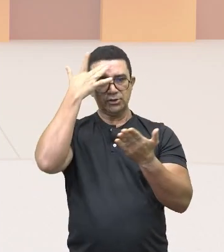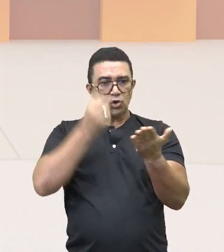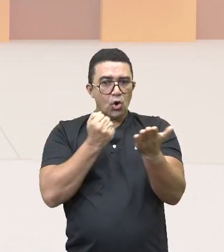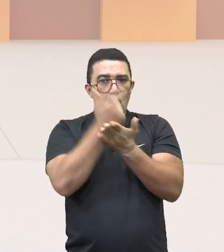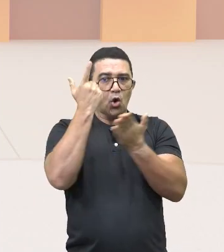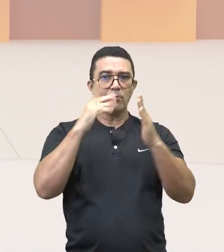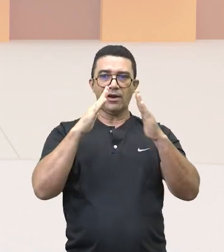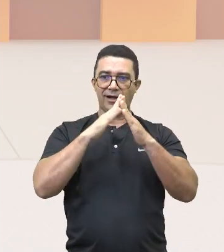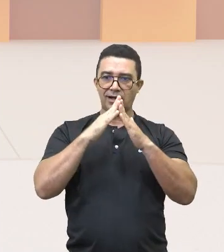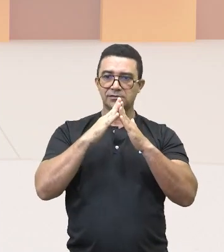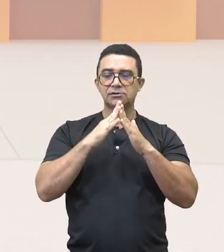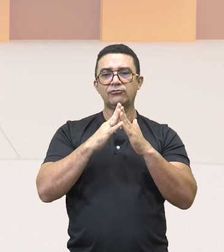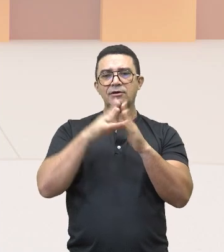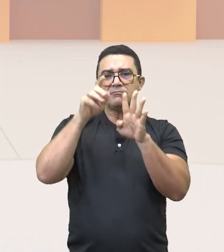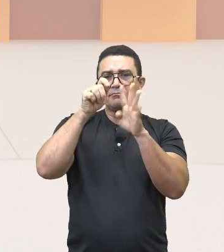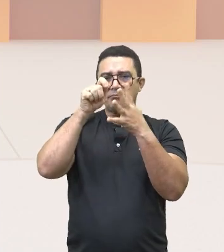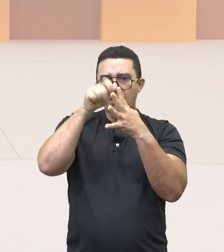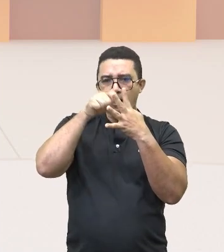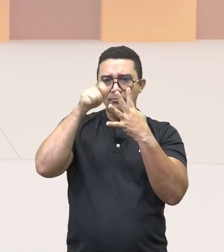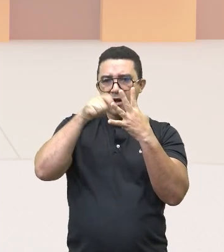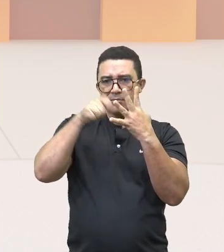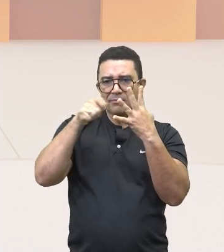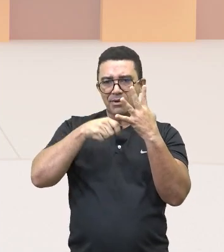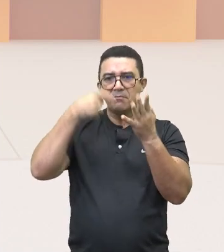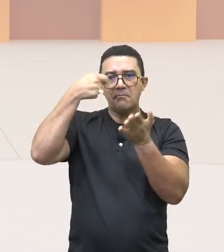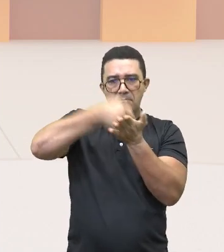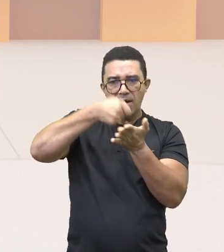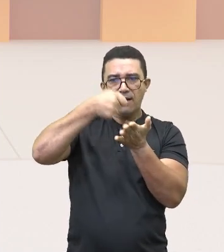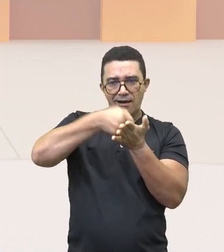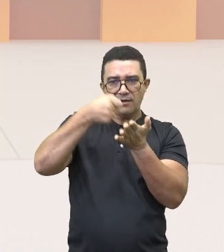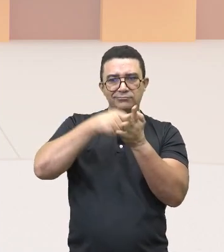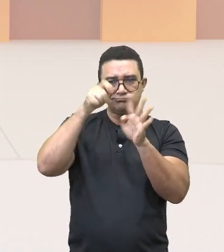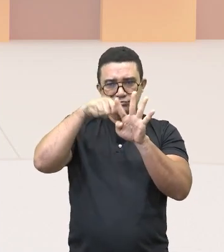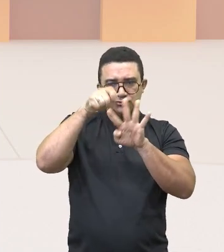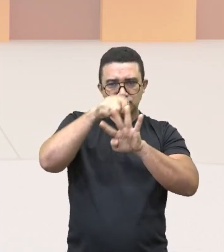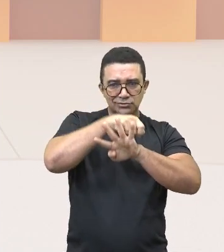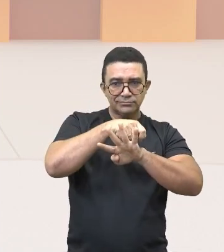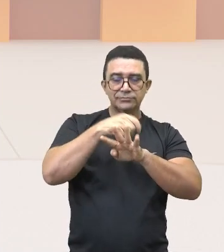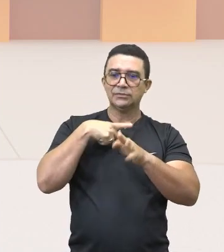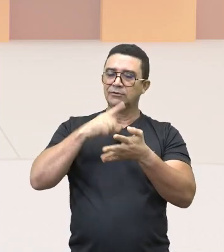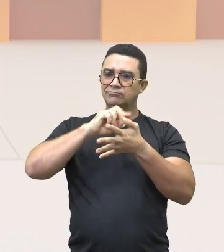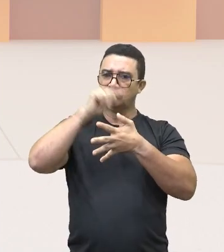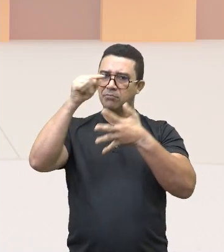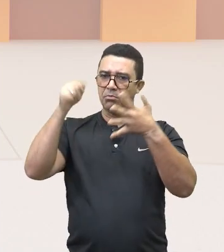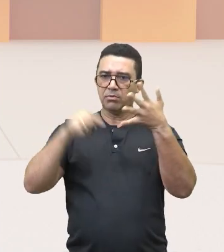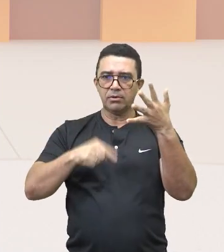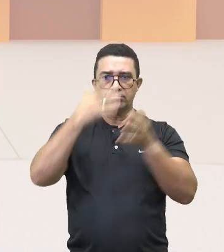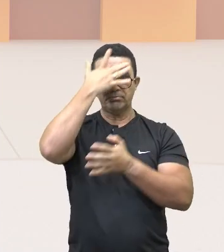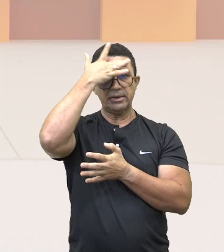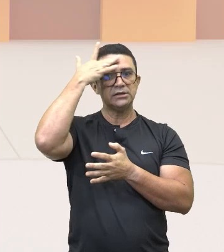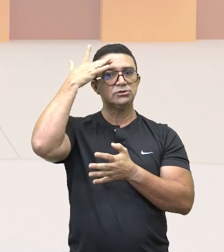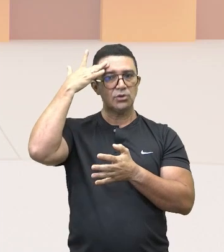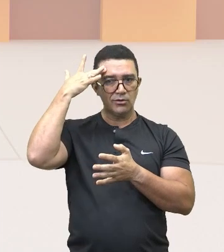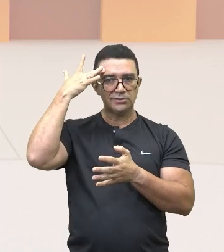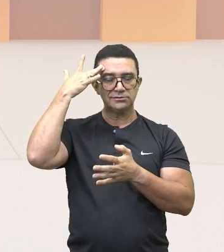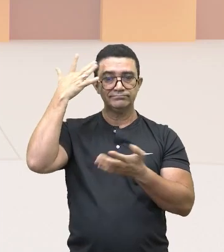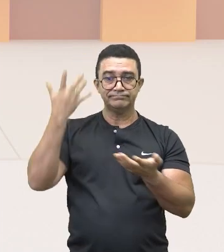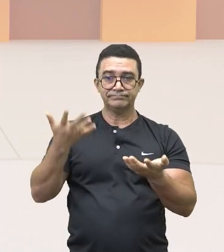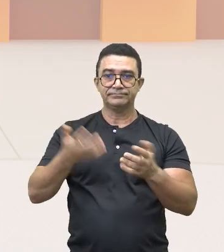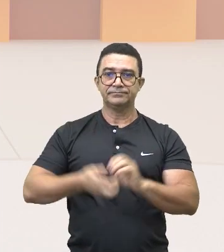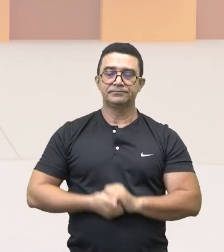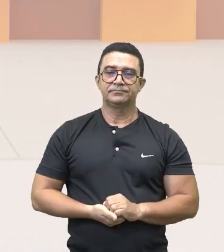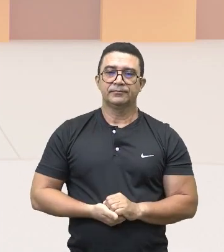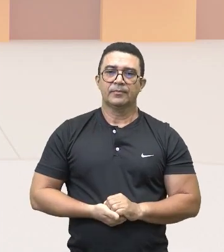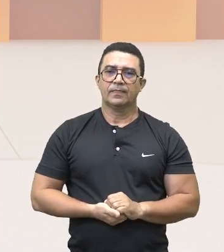casa e ela vai pagando aquilo ali. Observam como tem muita gente envolvida nessas situações, né? Pessoal, a gente